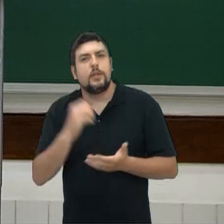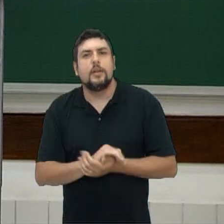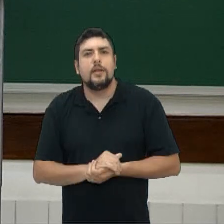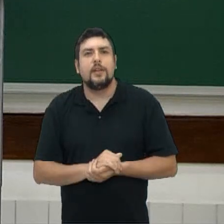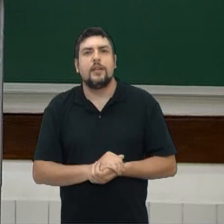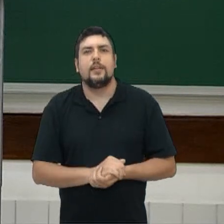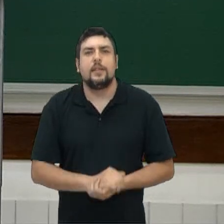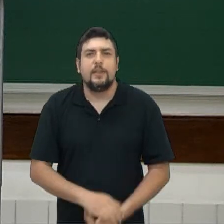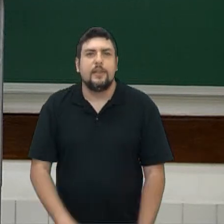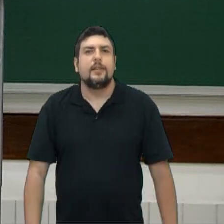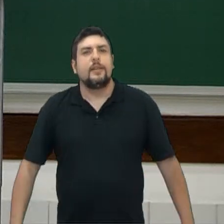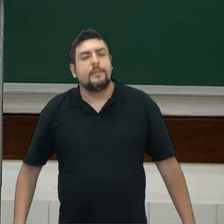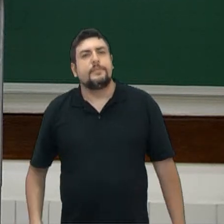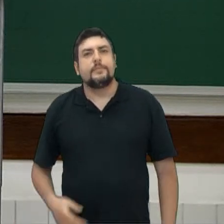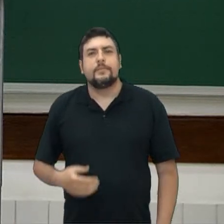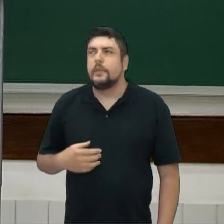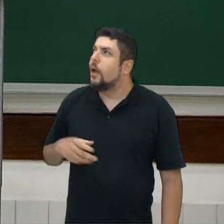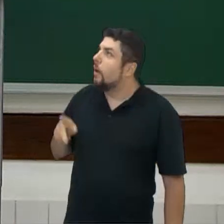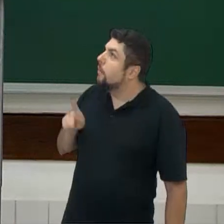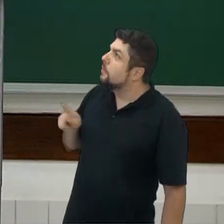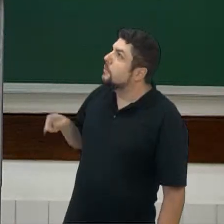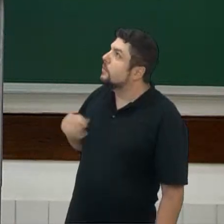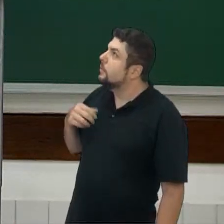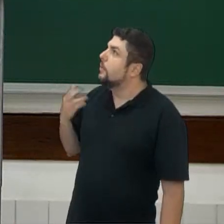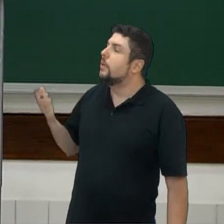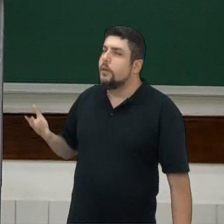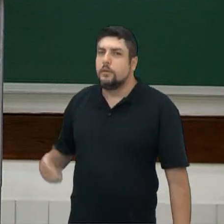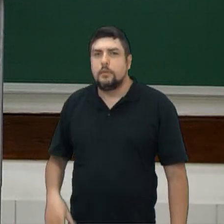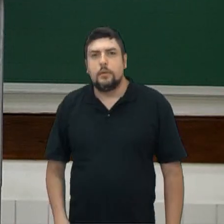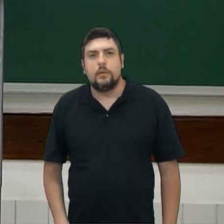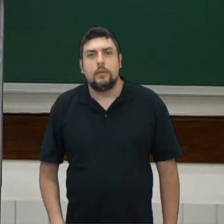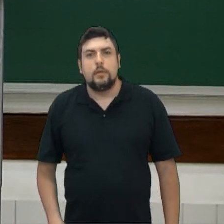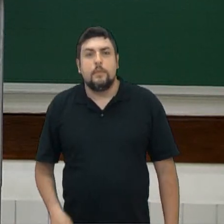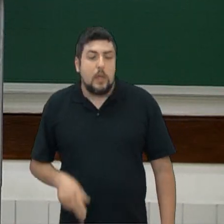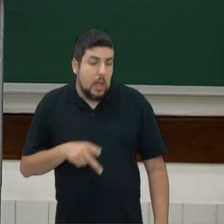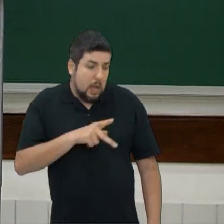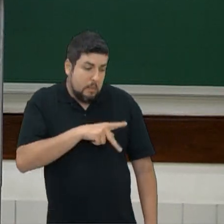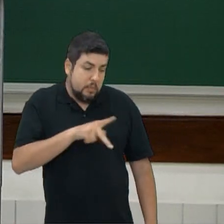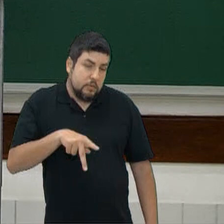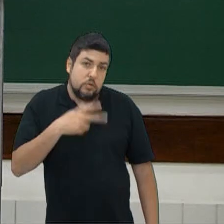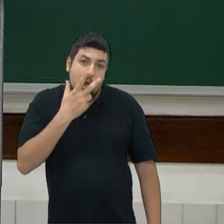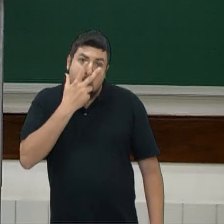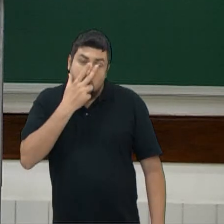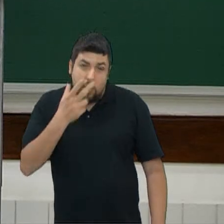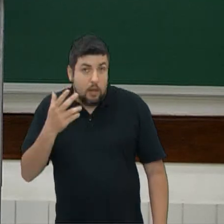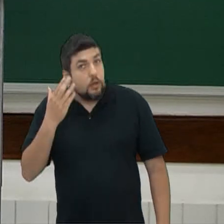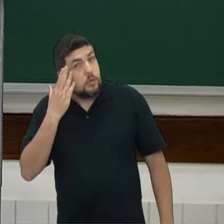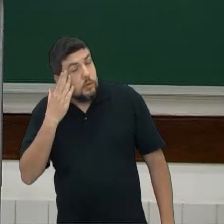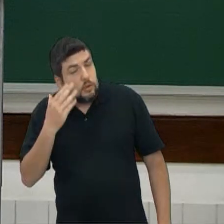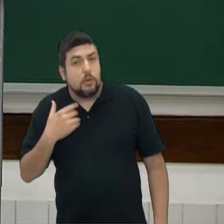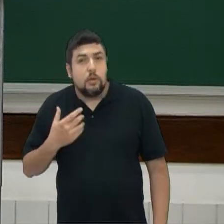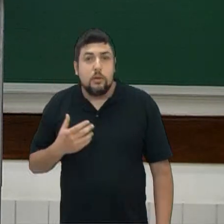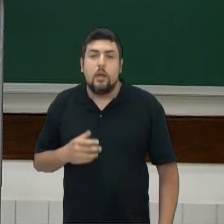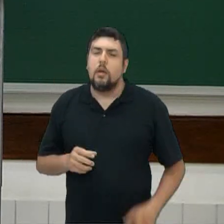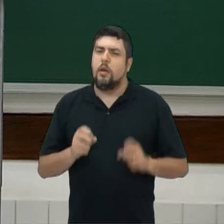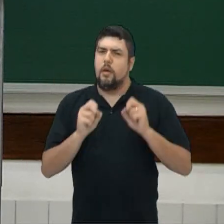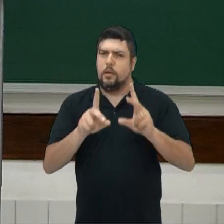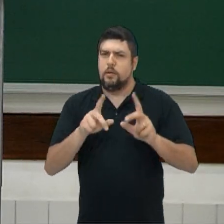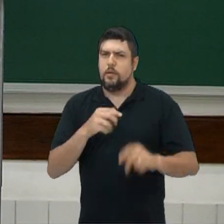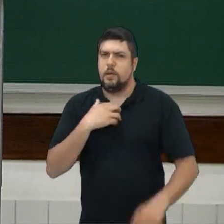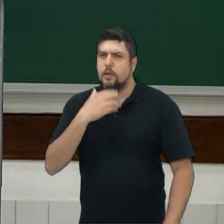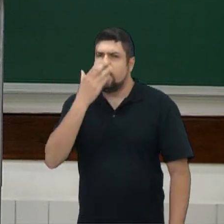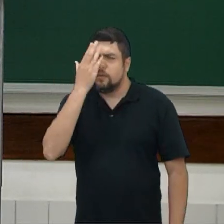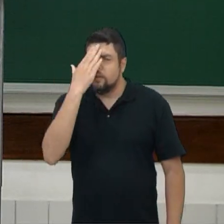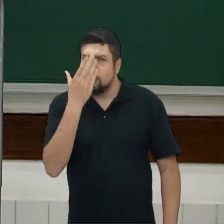elétrica. Né, prof? Tiquider. Professor, eu acho que eu sei a resposta. Ah, eu também acho que você sabe